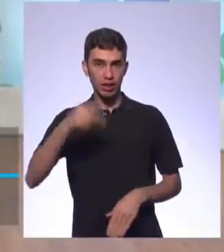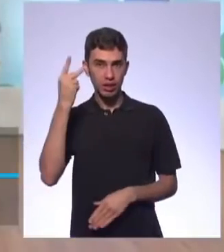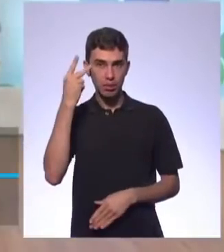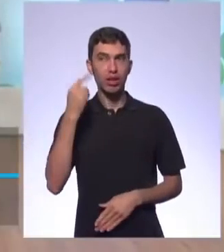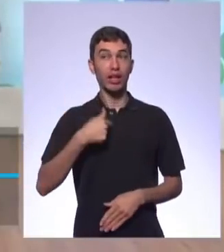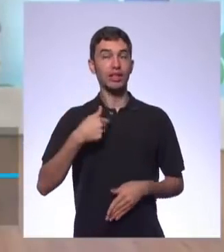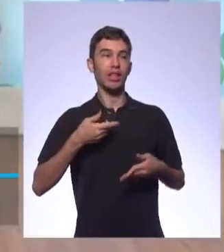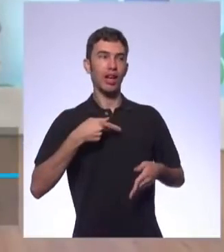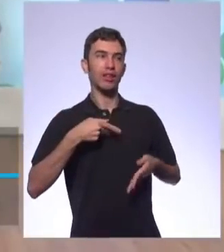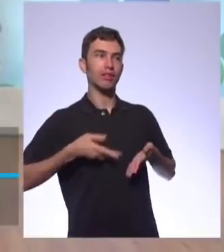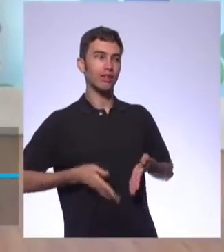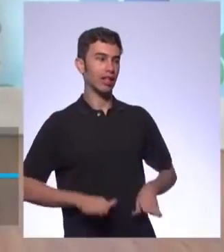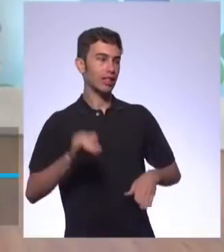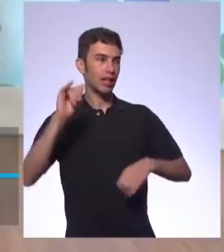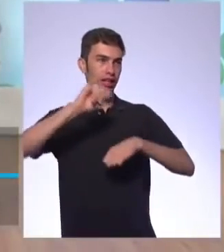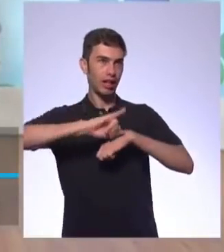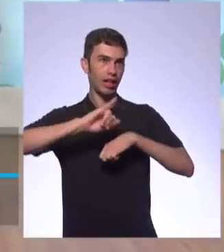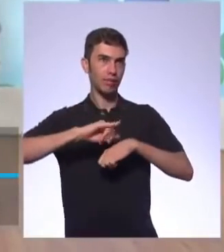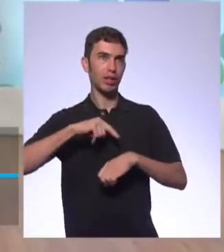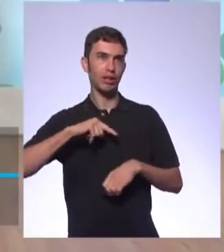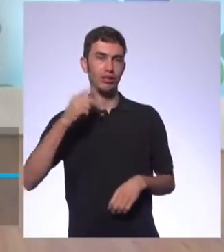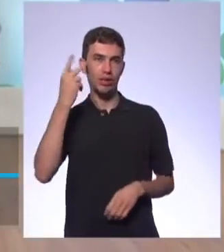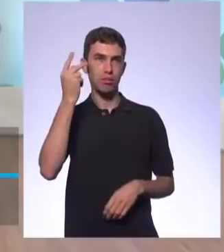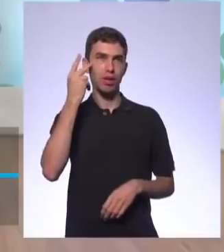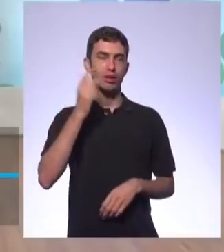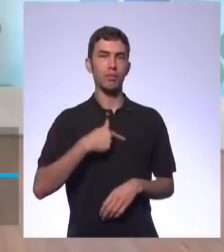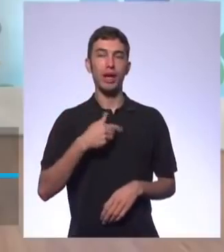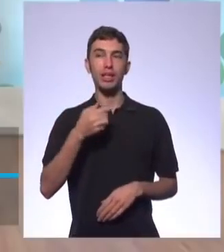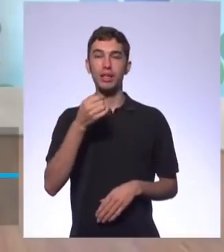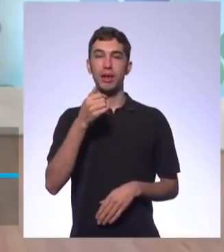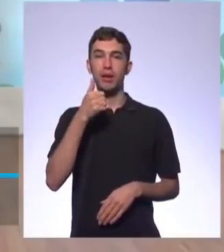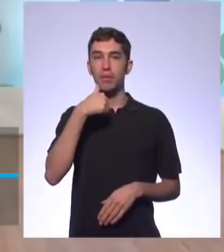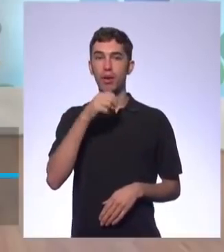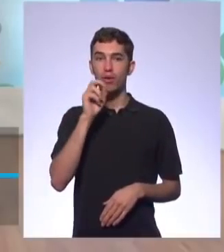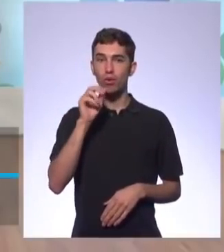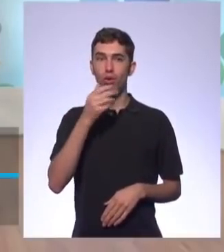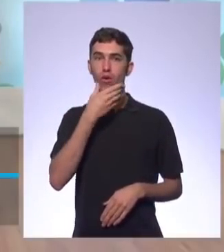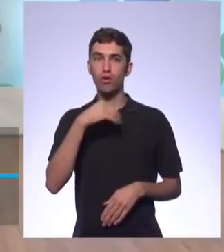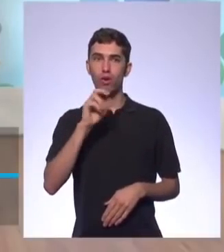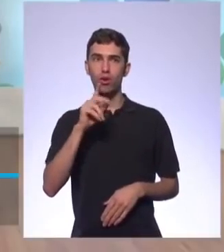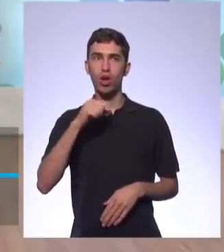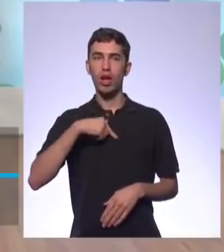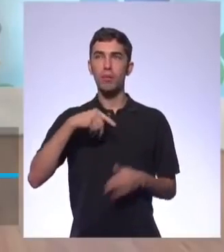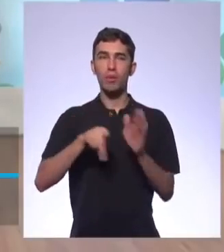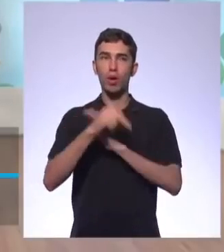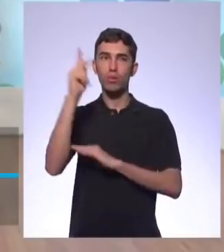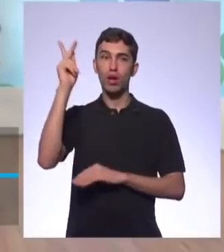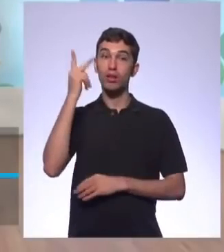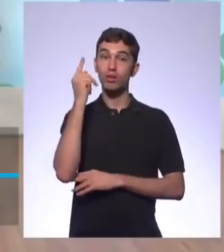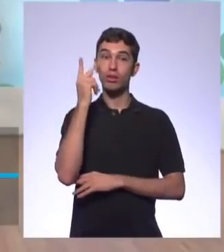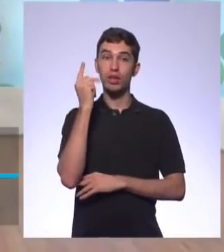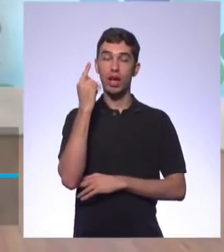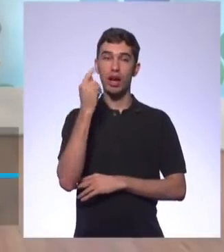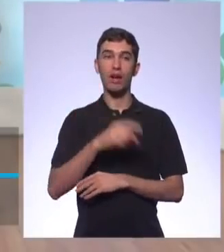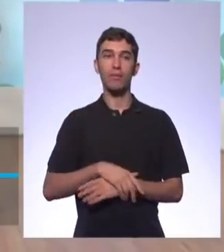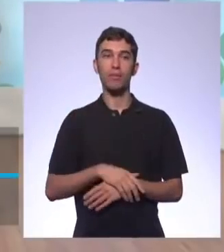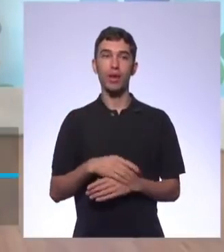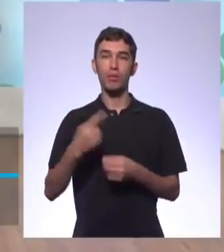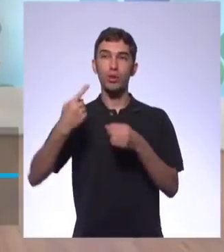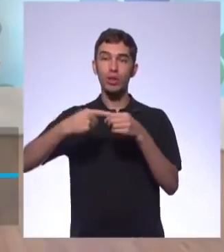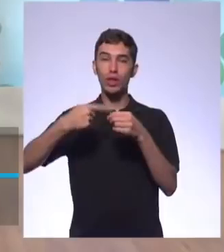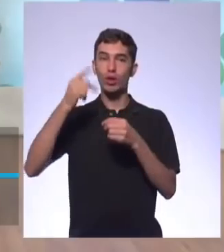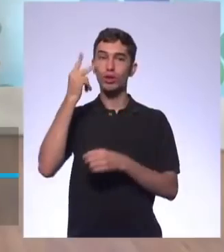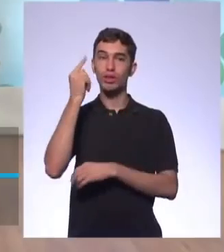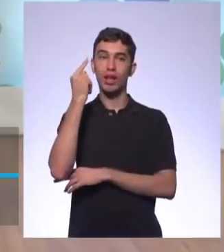Eu nasci na capital, só que meus avós não são aqui do estado. Eles são lá do Ceará, né? Eles são do interior de